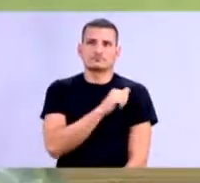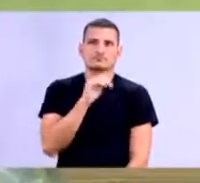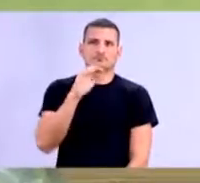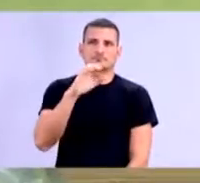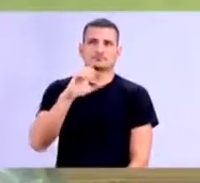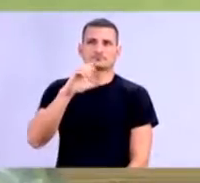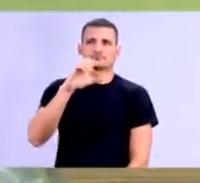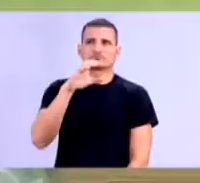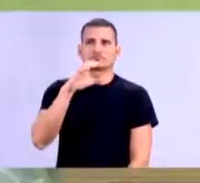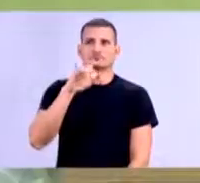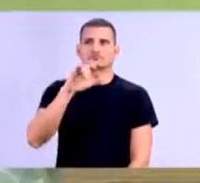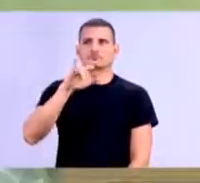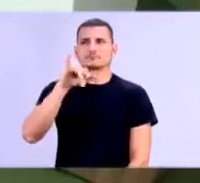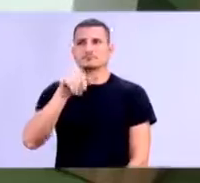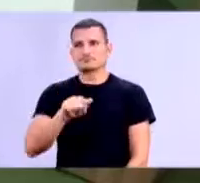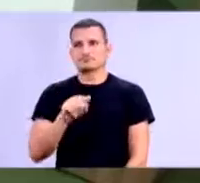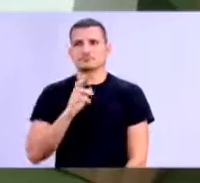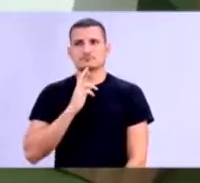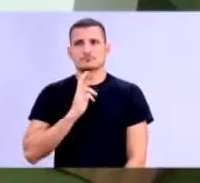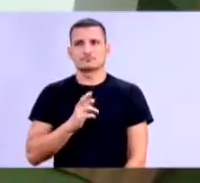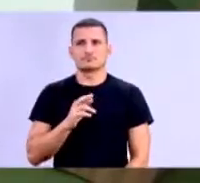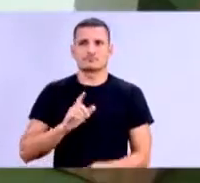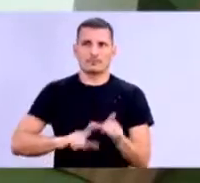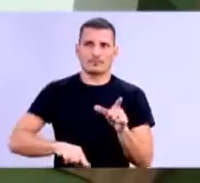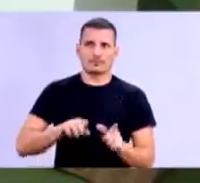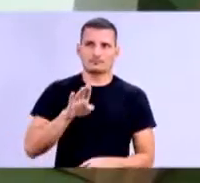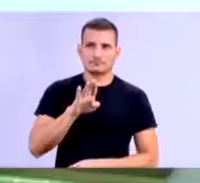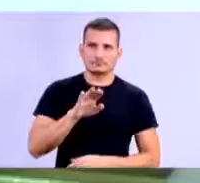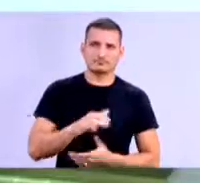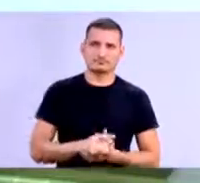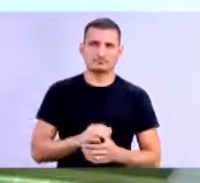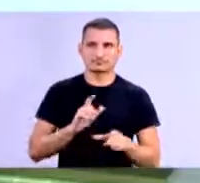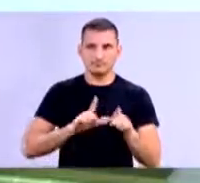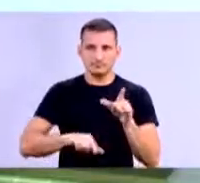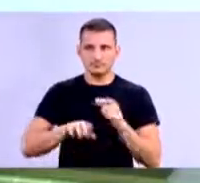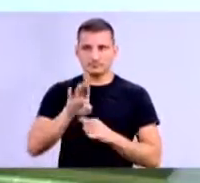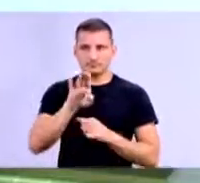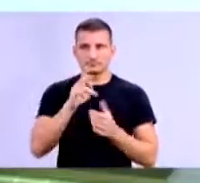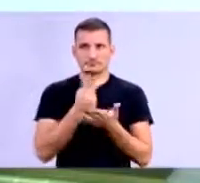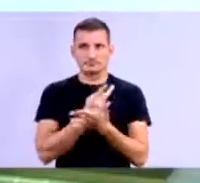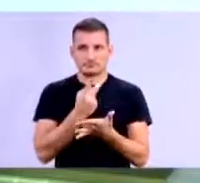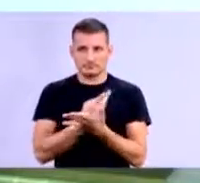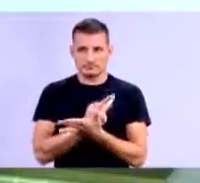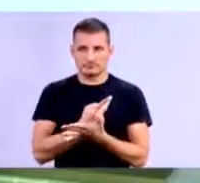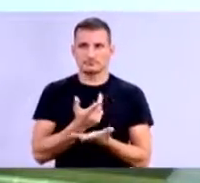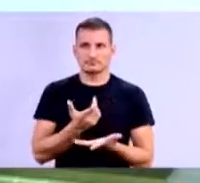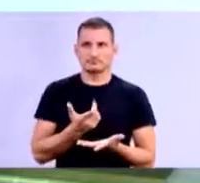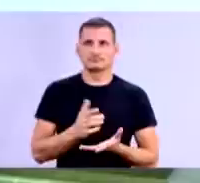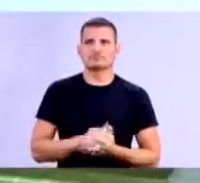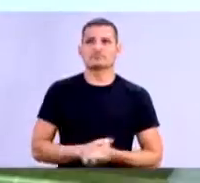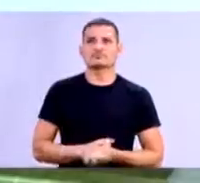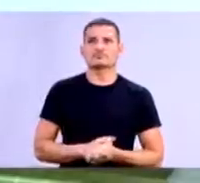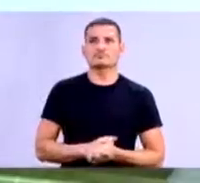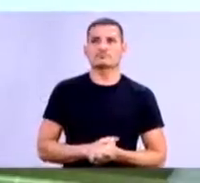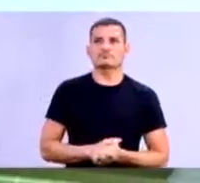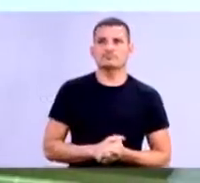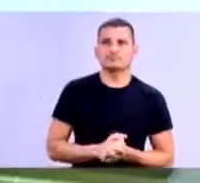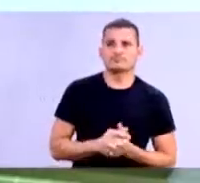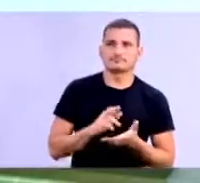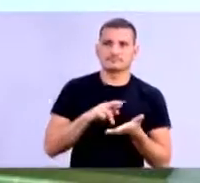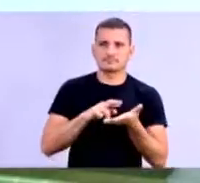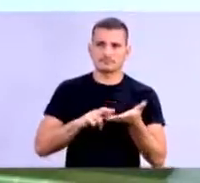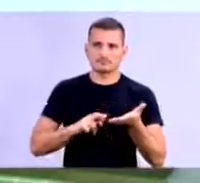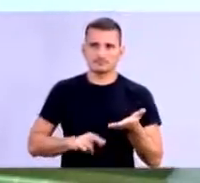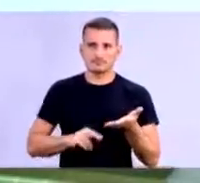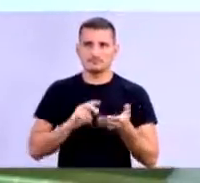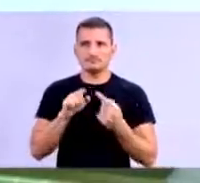respondeu que é a letra B. Então, a letra B, ela está errada. E é essa questão, essa alternativa que nós buscamos. O requerimento não